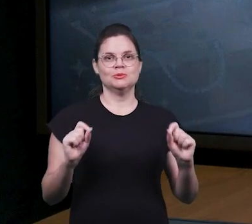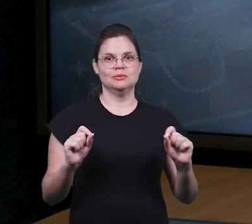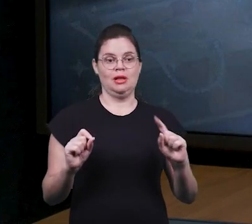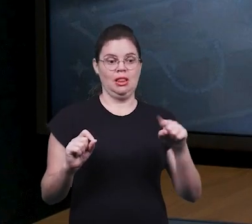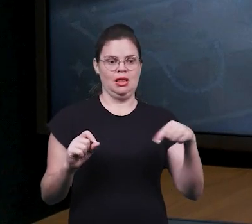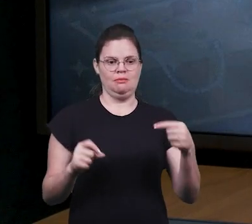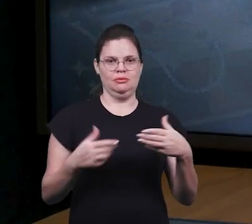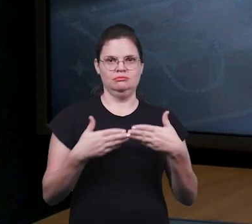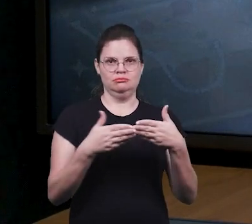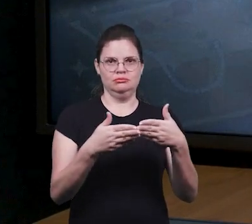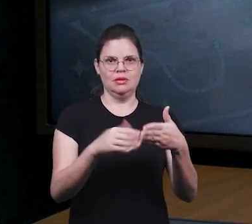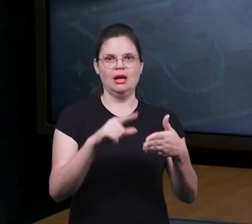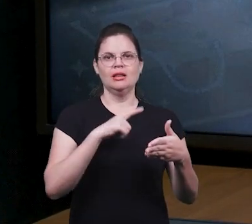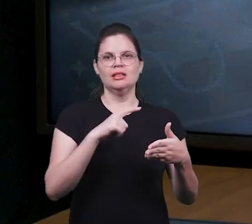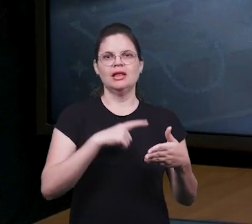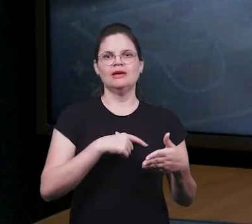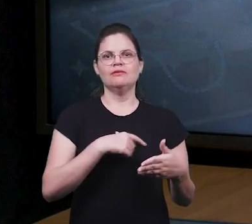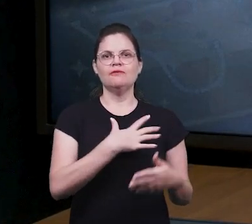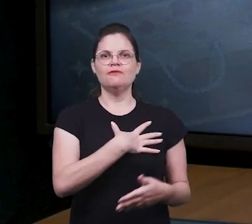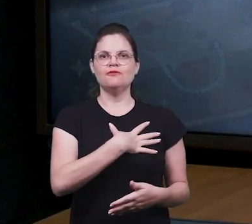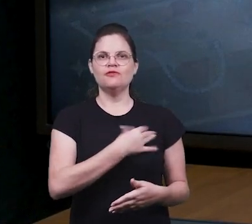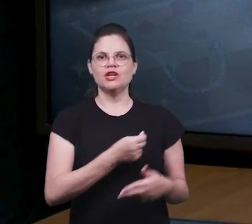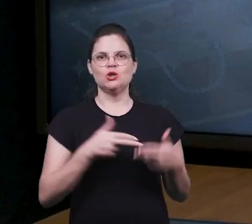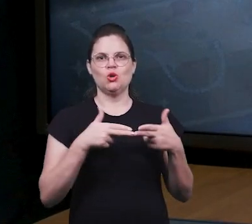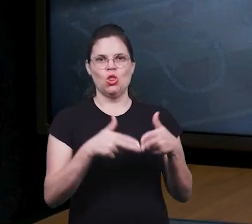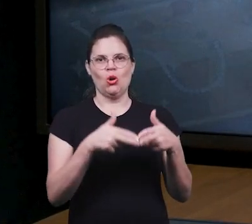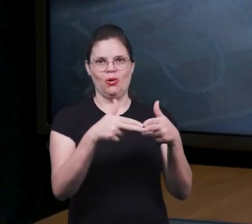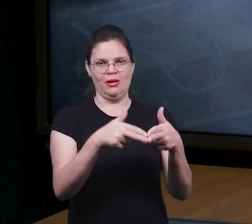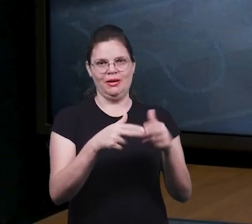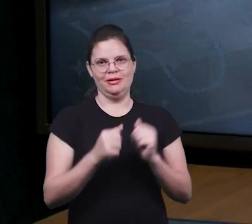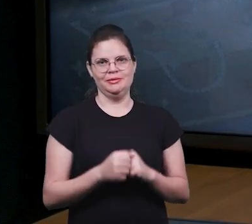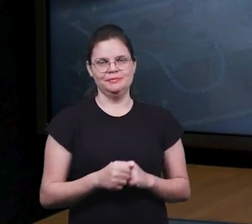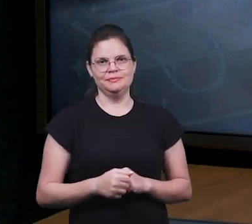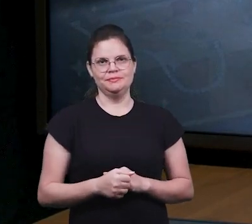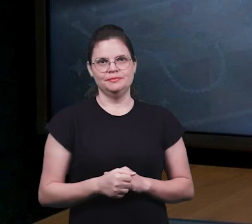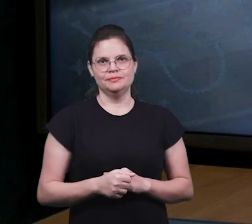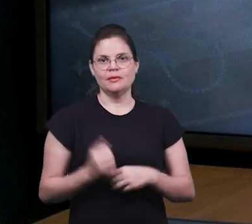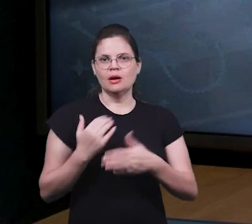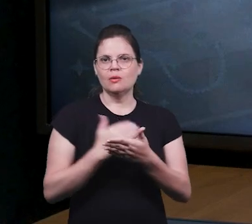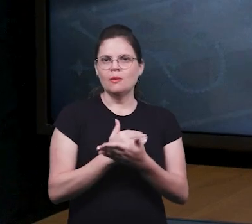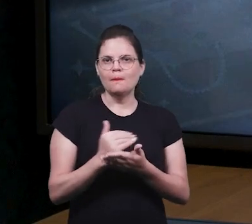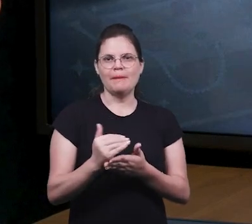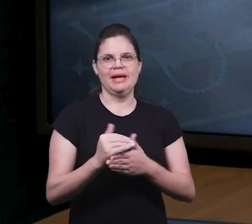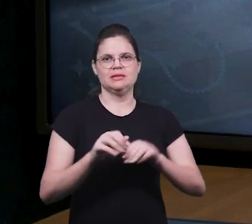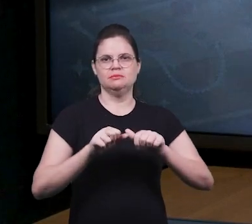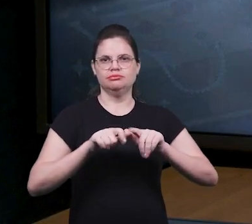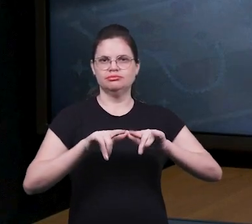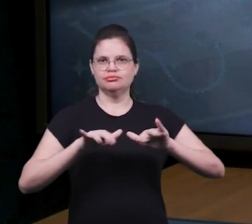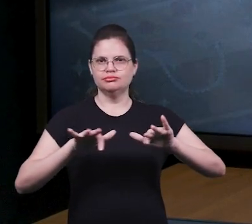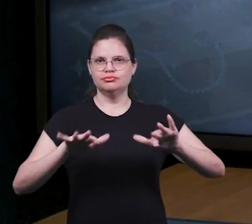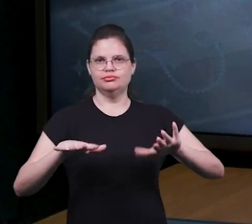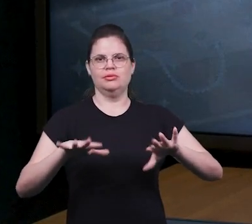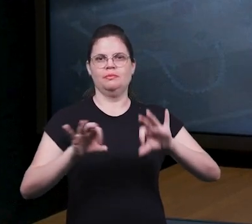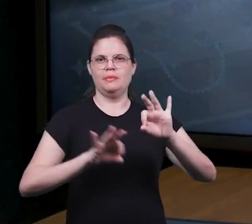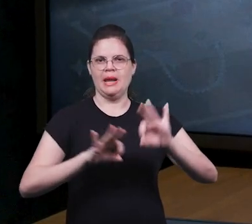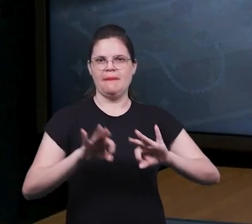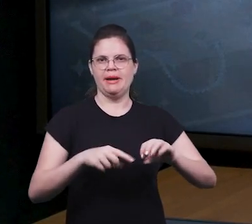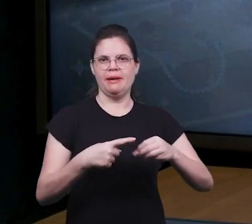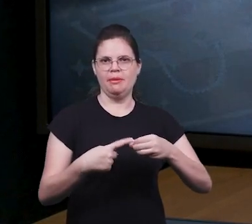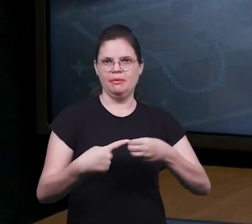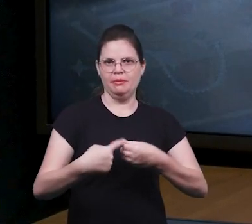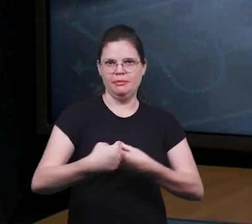arca, né? Os filhos de Noé, e agora começam a construir as cidades, e mais uma vez o